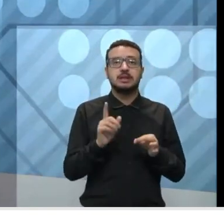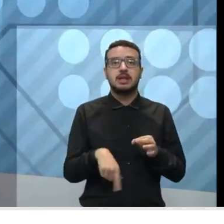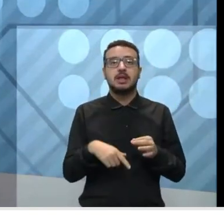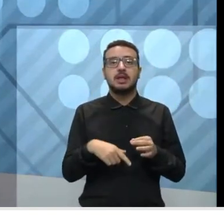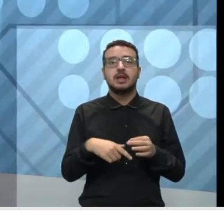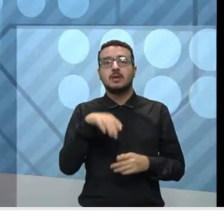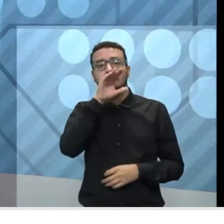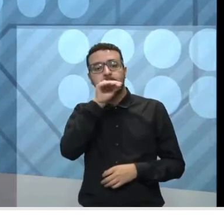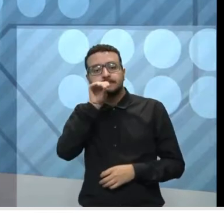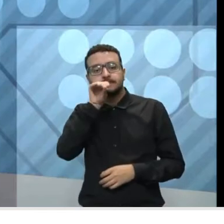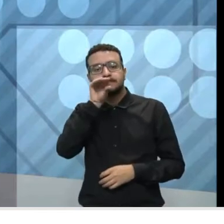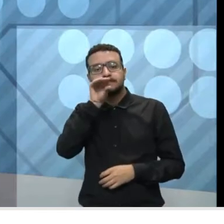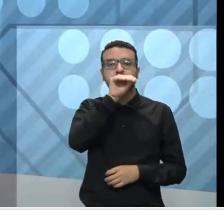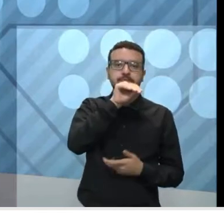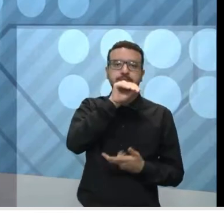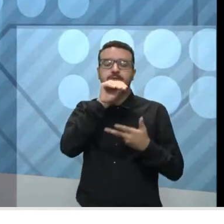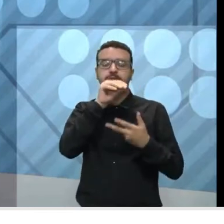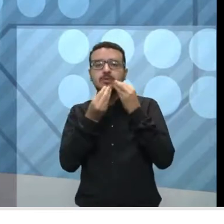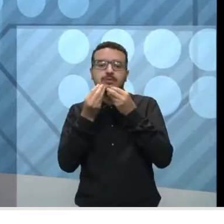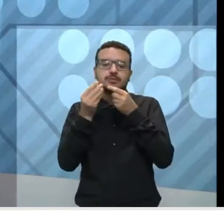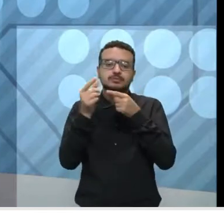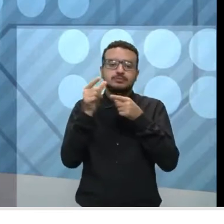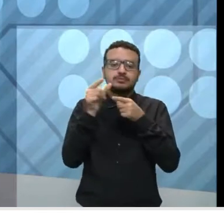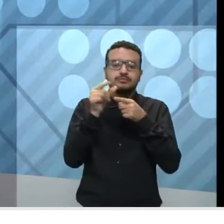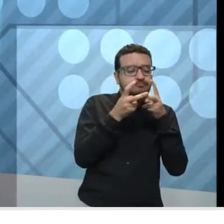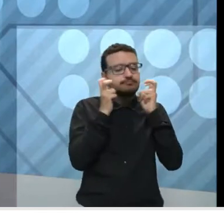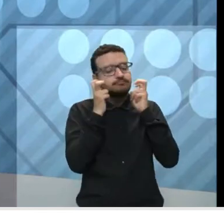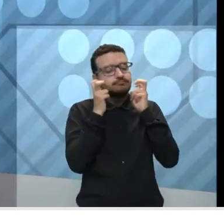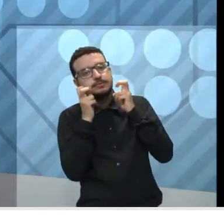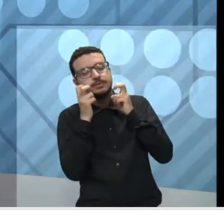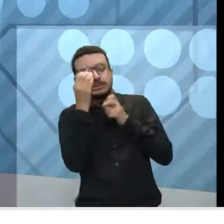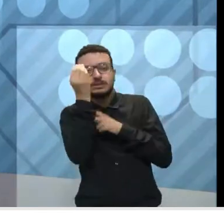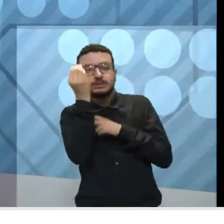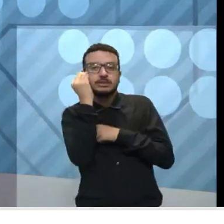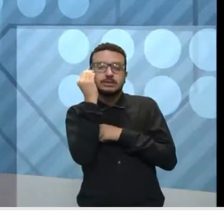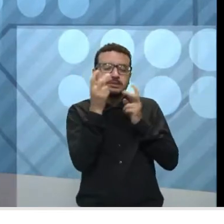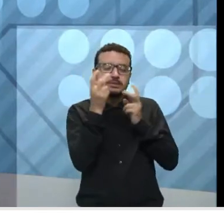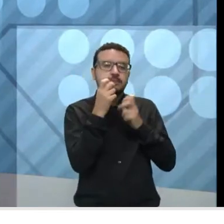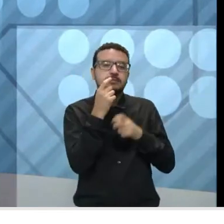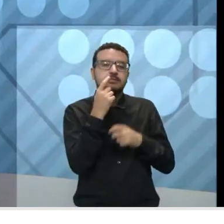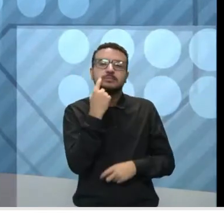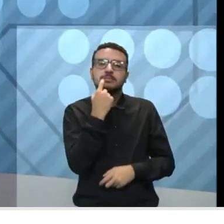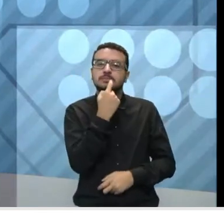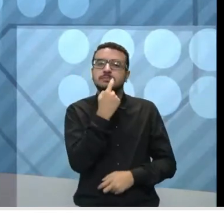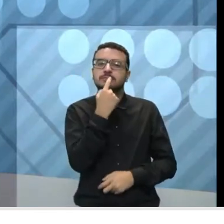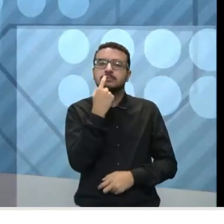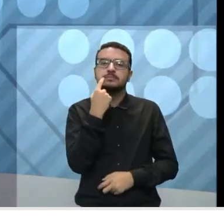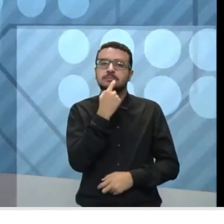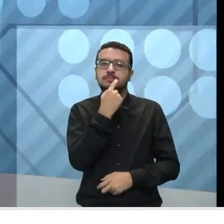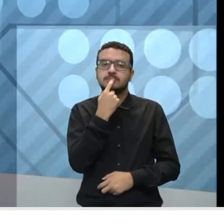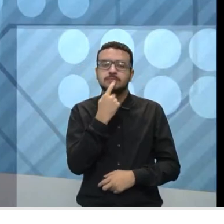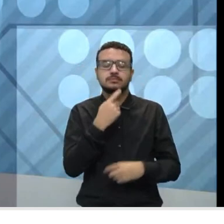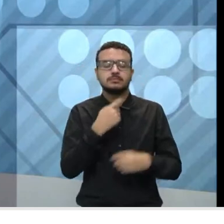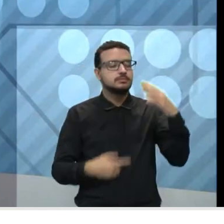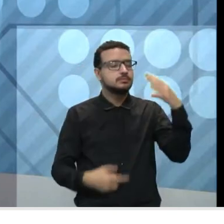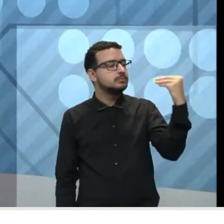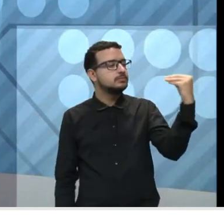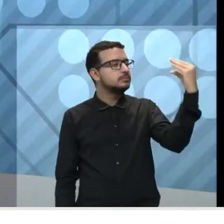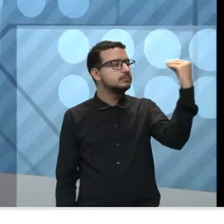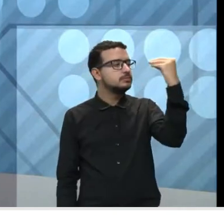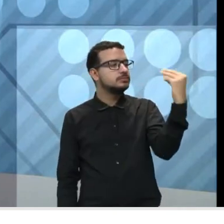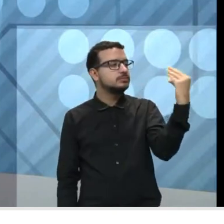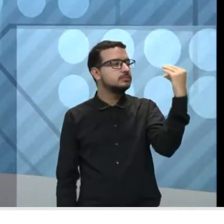tentar identificar nos lábios com quem ele está conversando, fazer a leitura orofacial. Então, tudo isso é